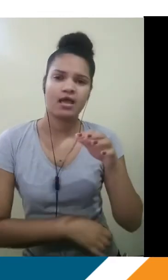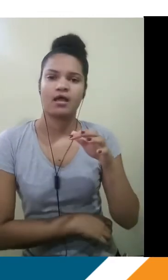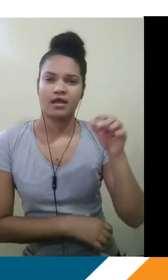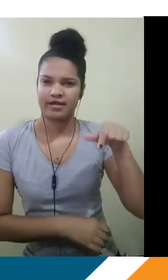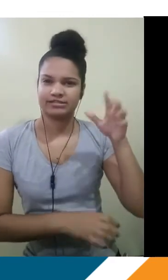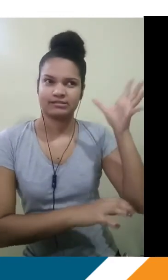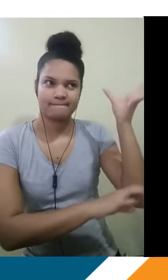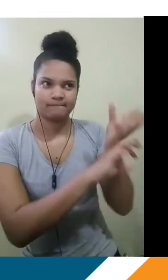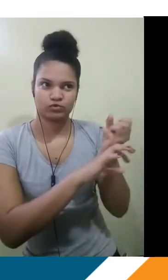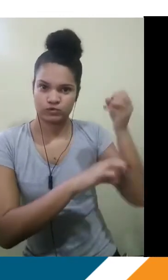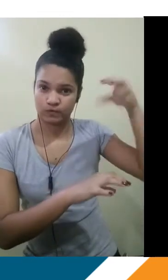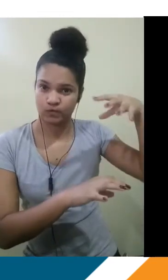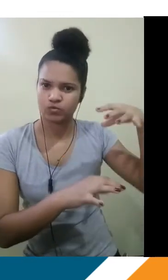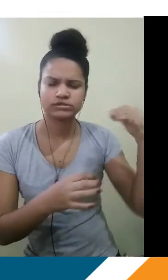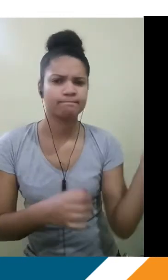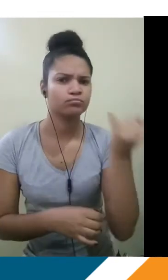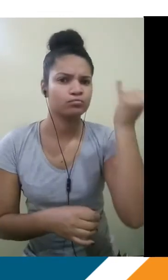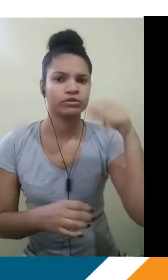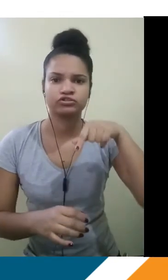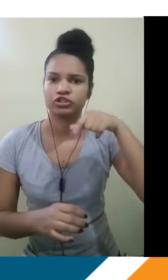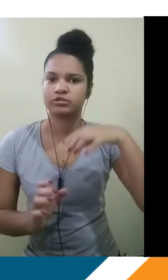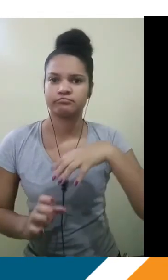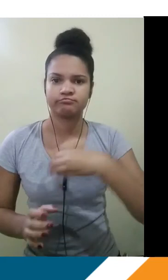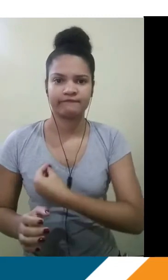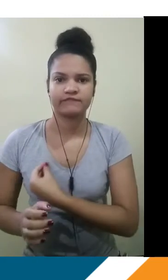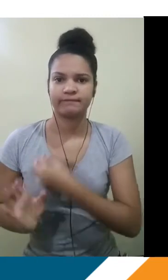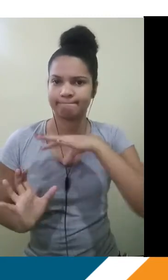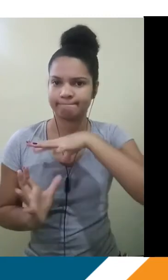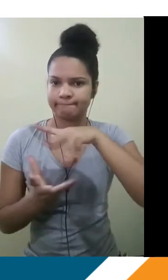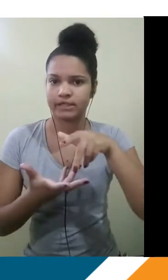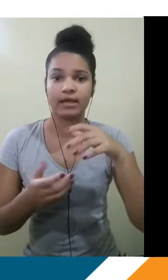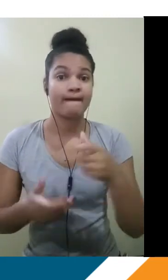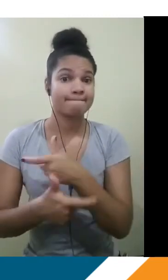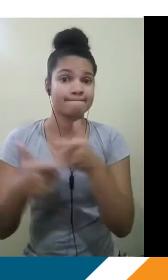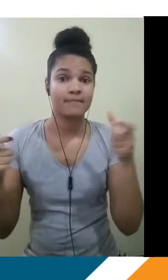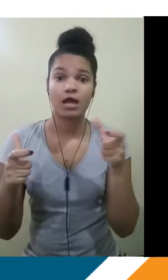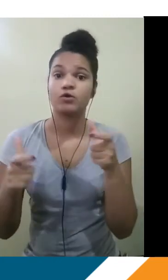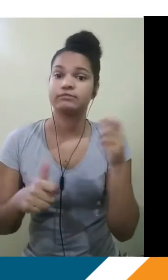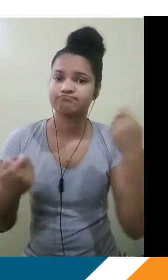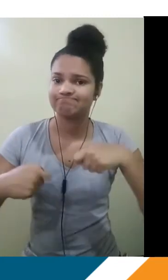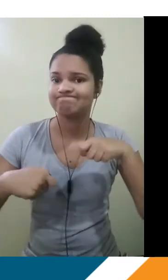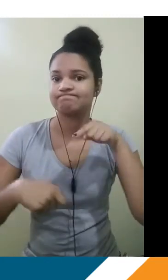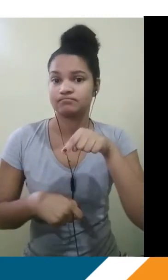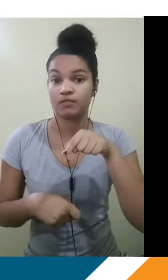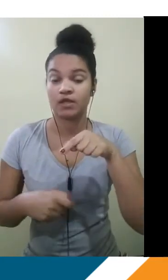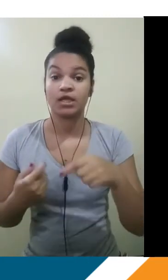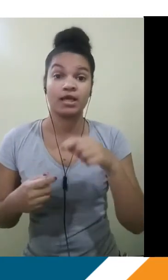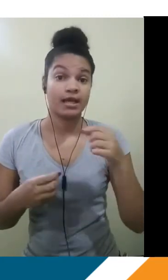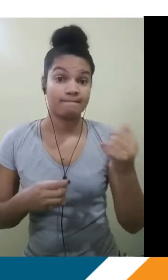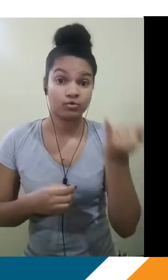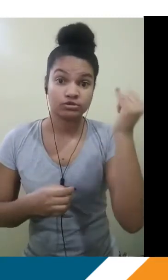importância para a vida na Terra. É base para a grande maioria das cadeias alimentares do planeta. É importante que você